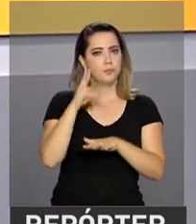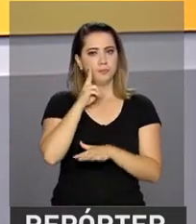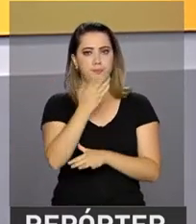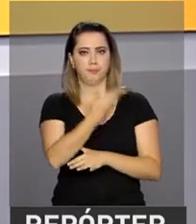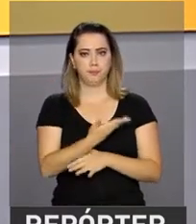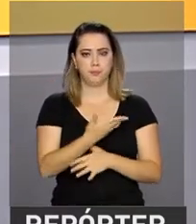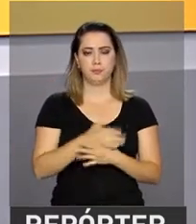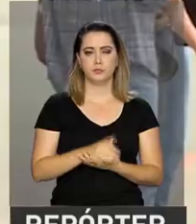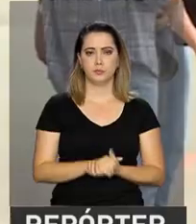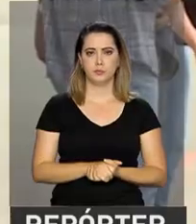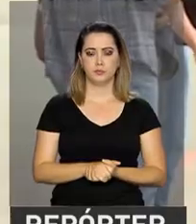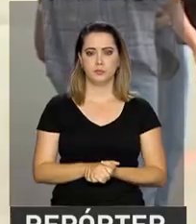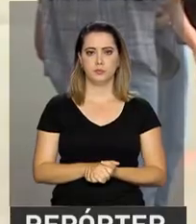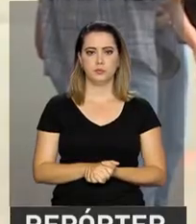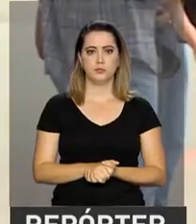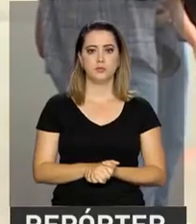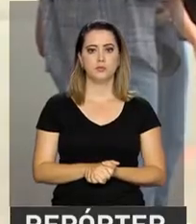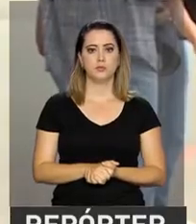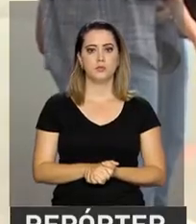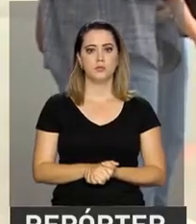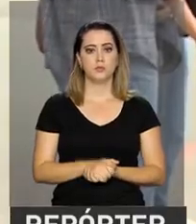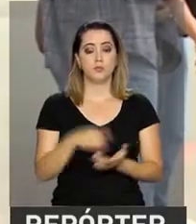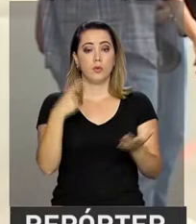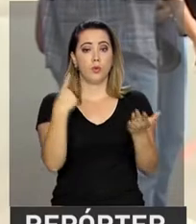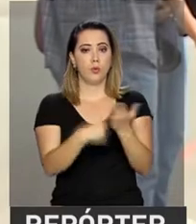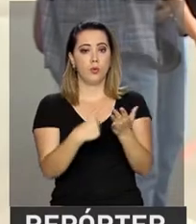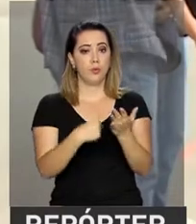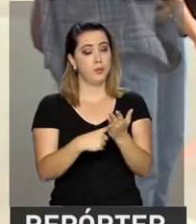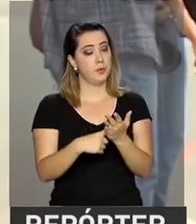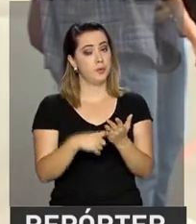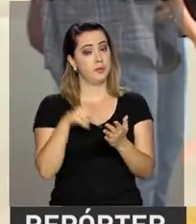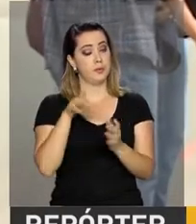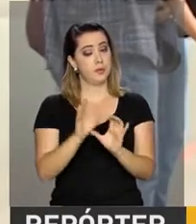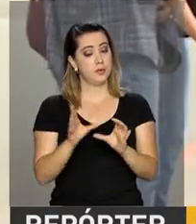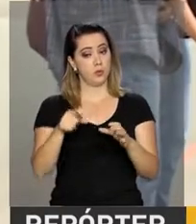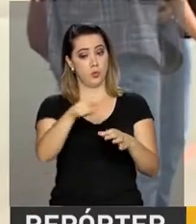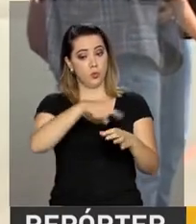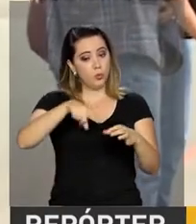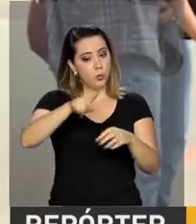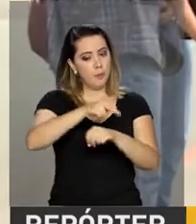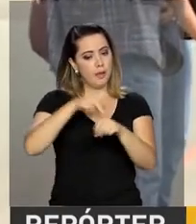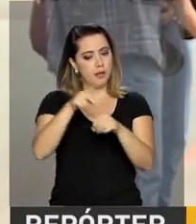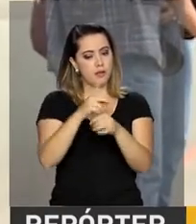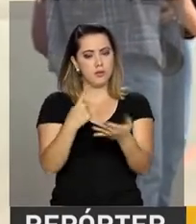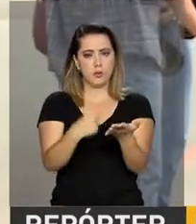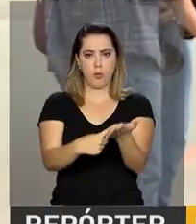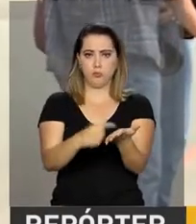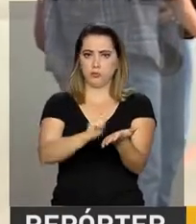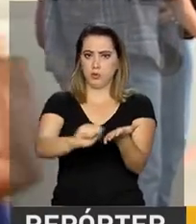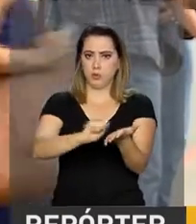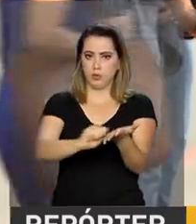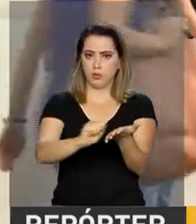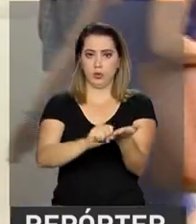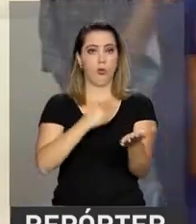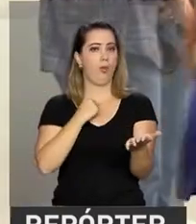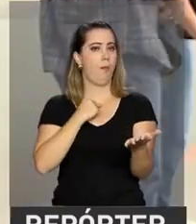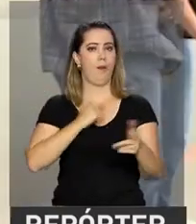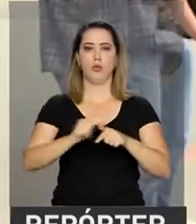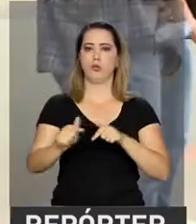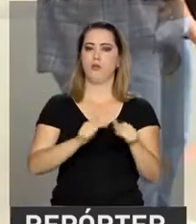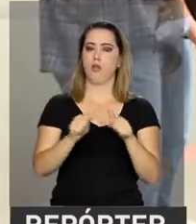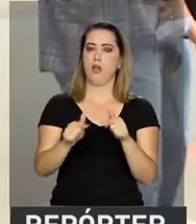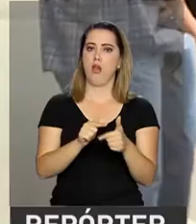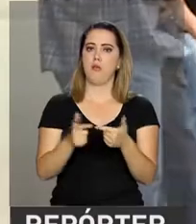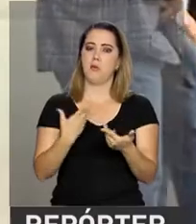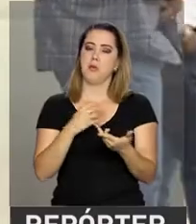Paola Diorte. O acordo obriga os estados parte a não participar ou permitir atividades